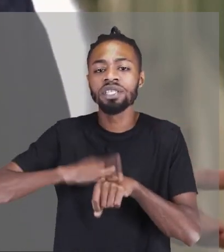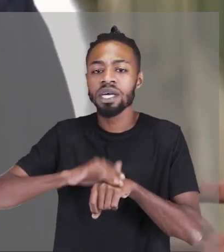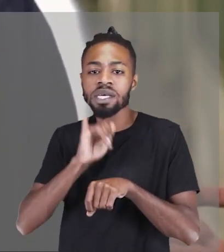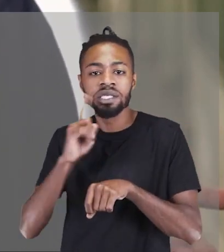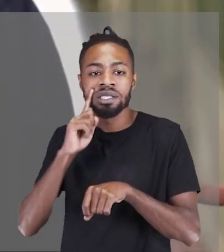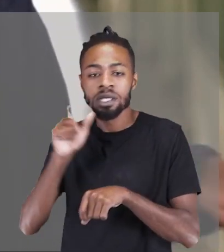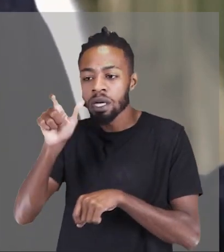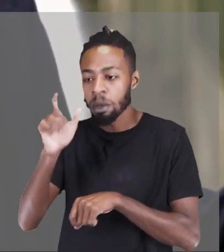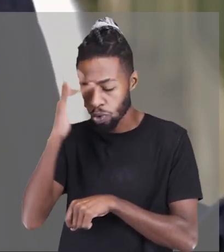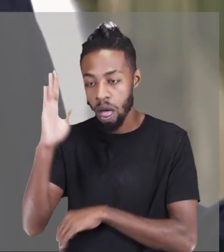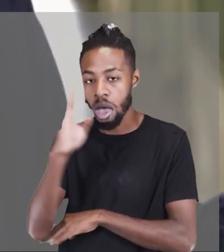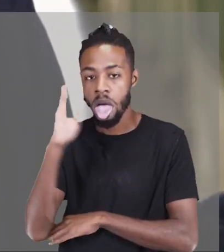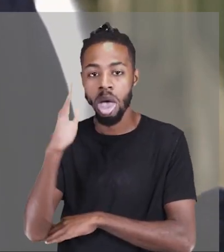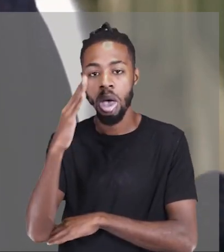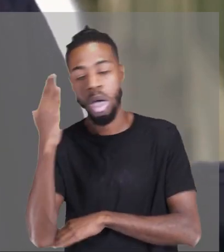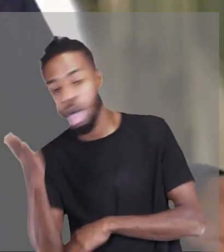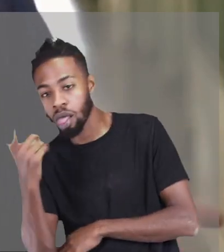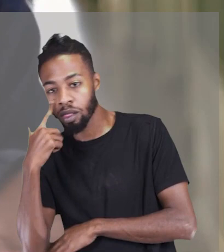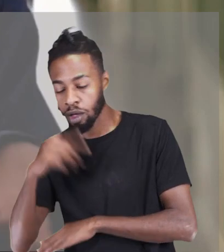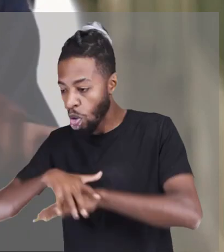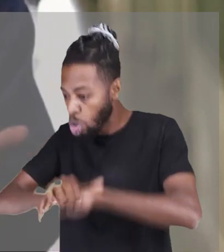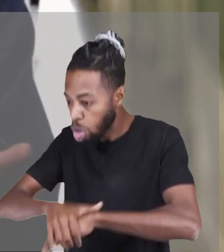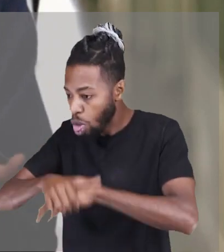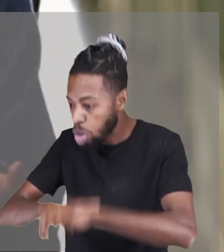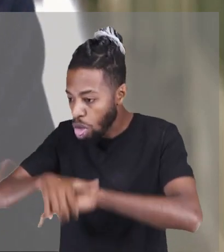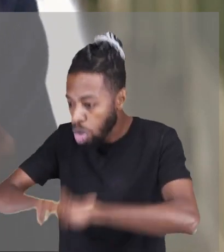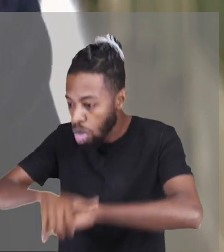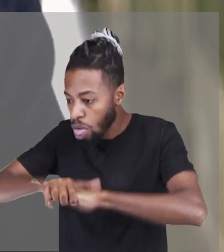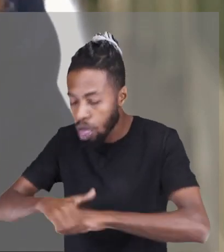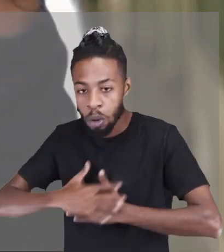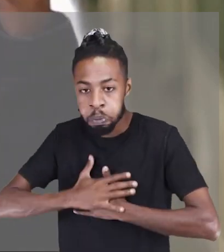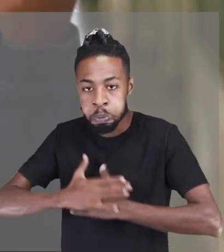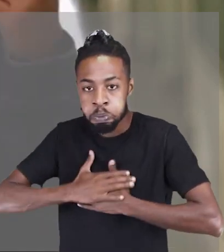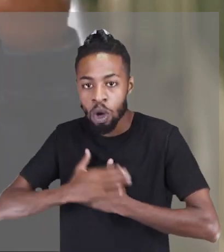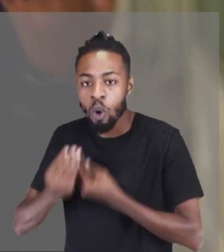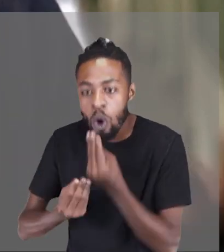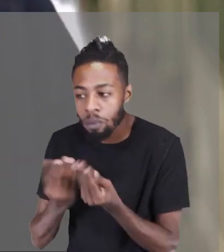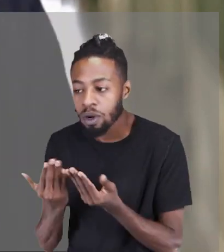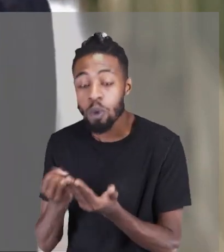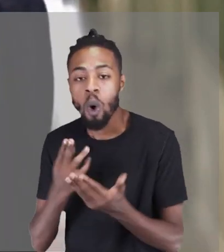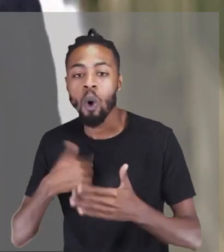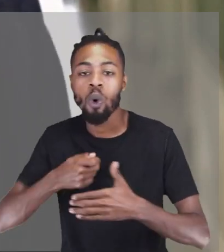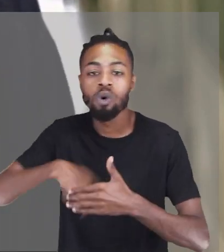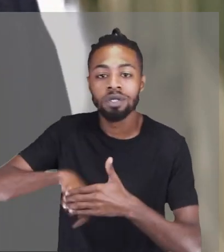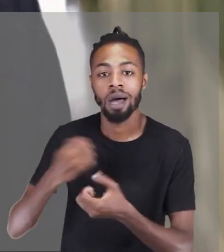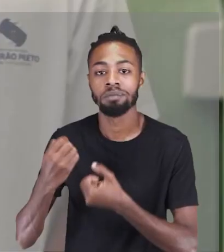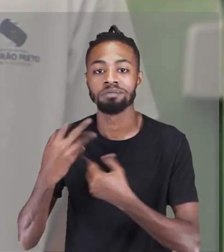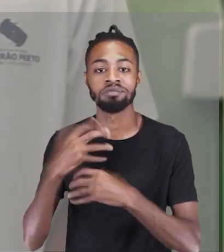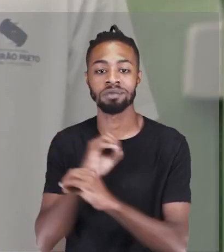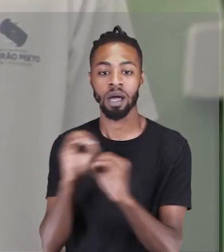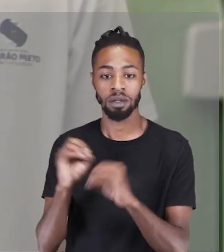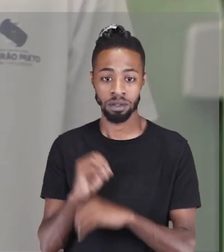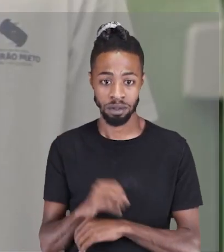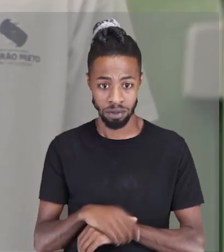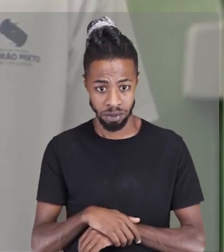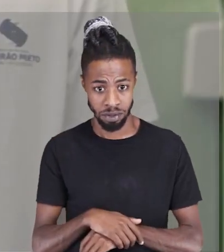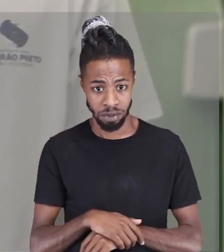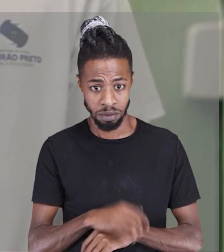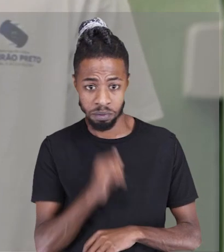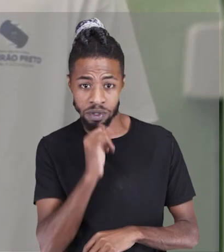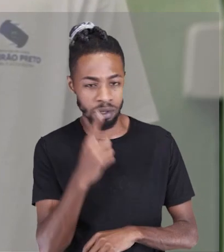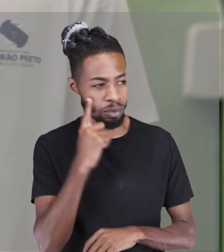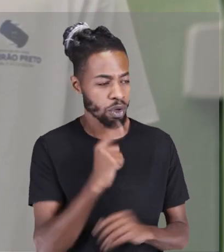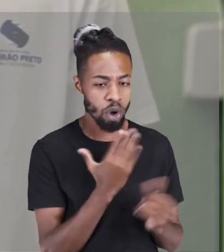primeiros socorros. Eu não sei. Olhar pulso, essas coisas. Ou então cozinhar. Você imagina